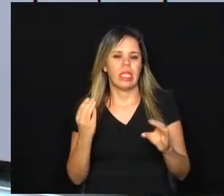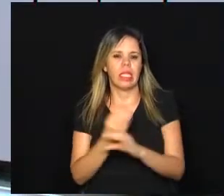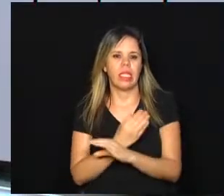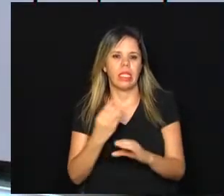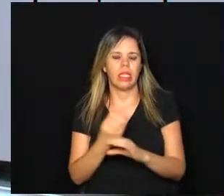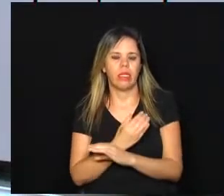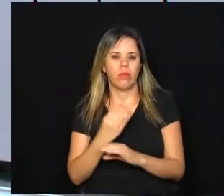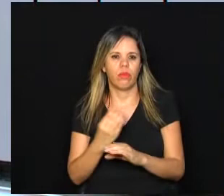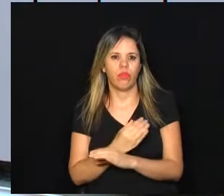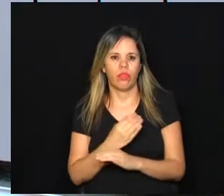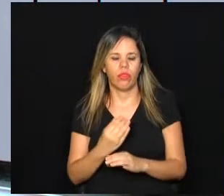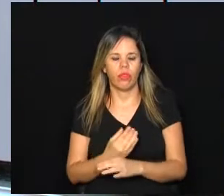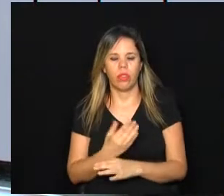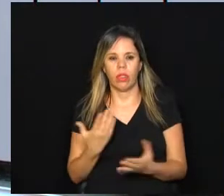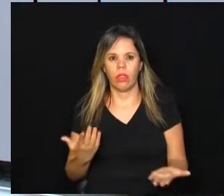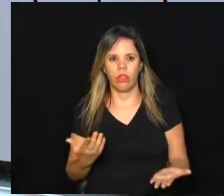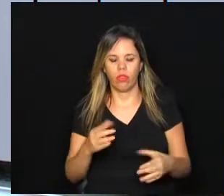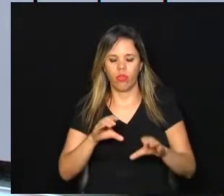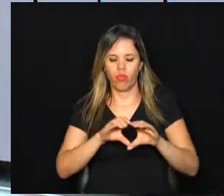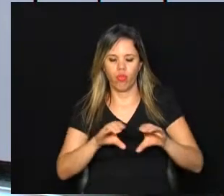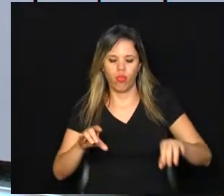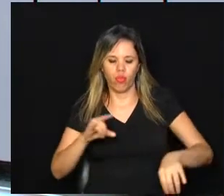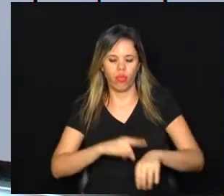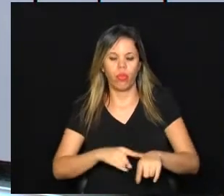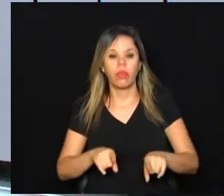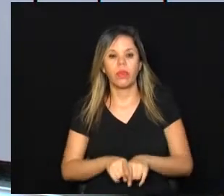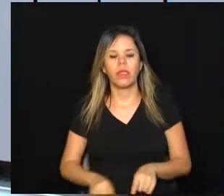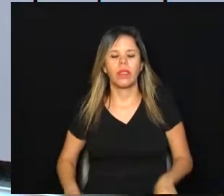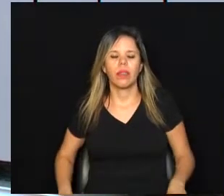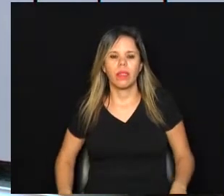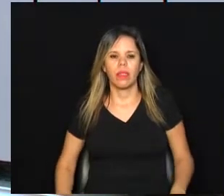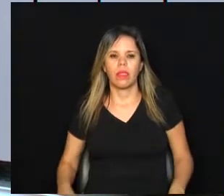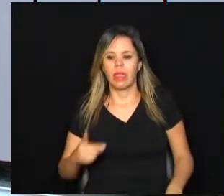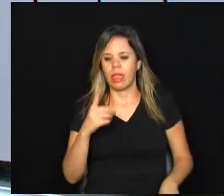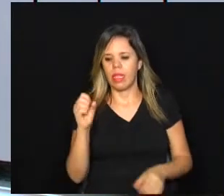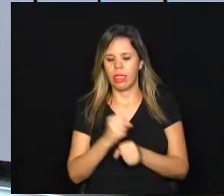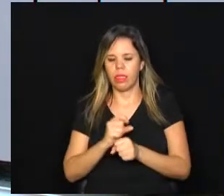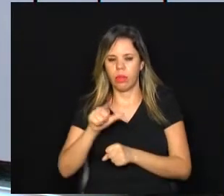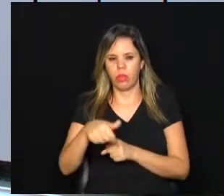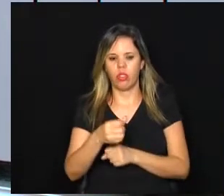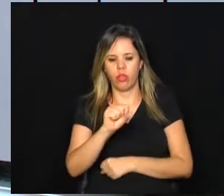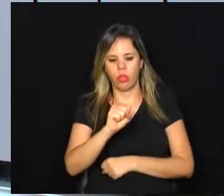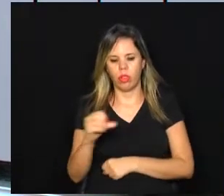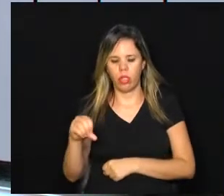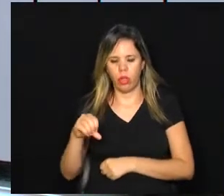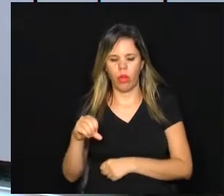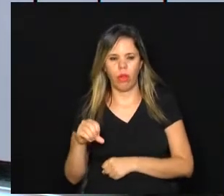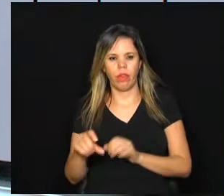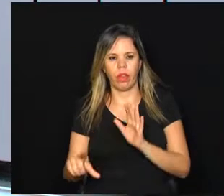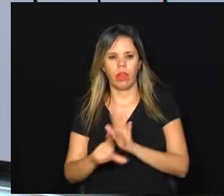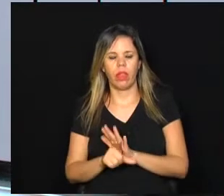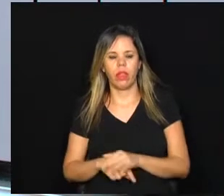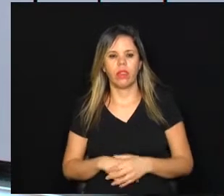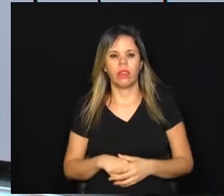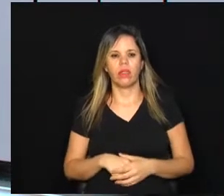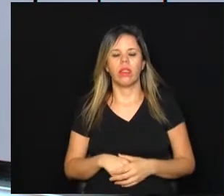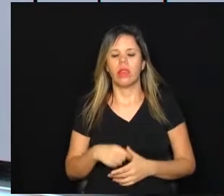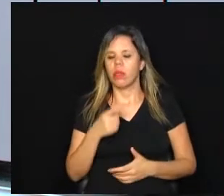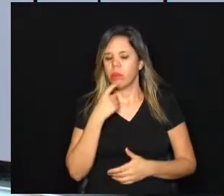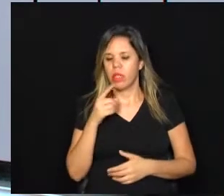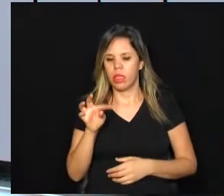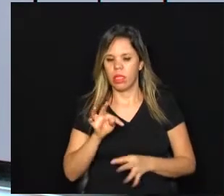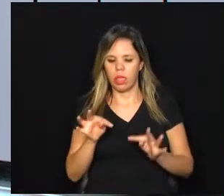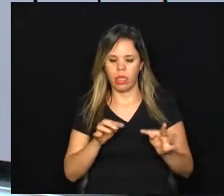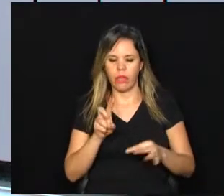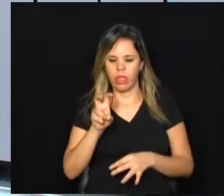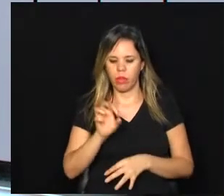no prazo de 10 anos. Passou 10 anos, em 89 foi a lei, Campinas tratava 5% do esgoto apenas.